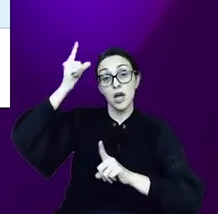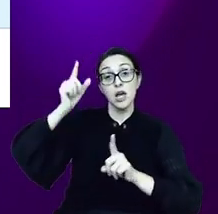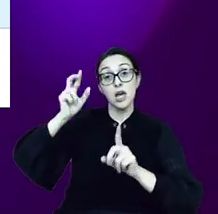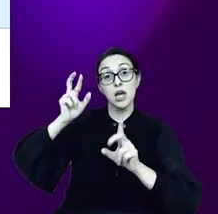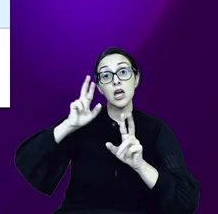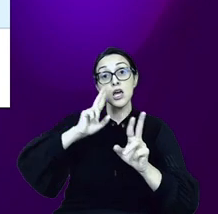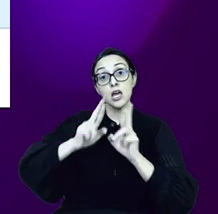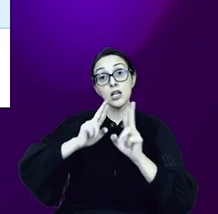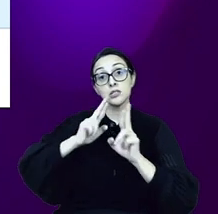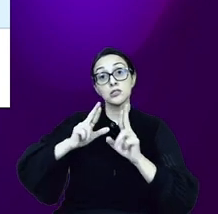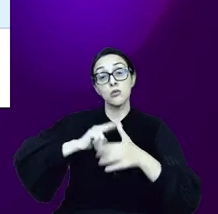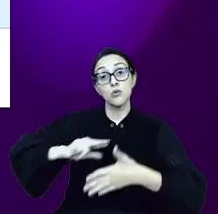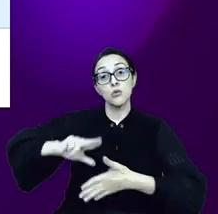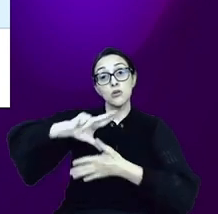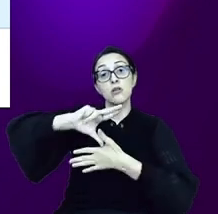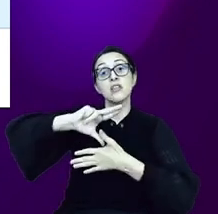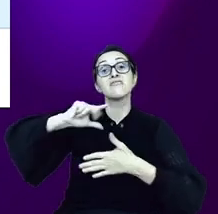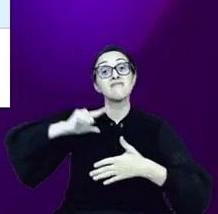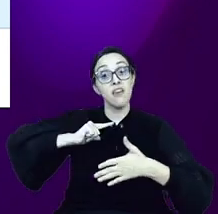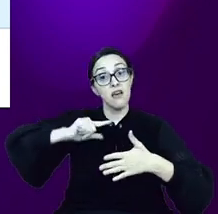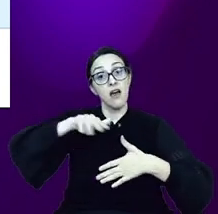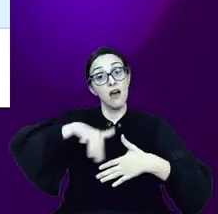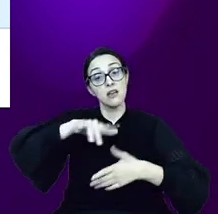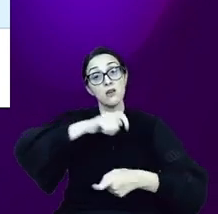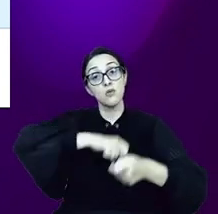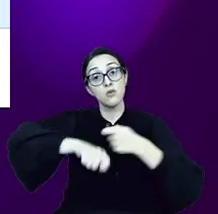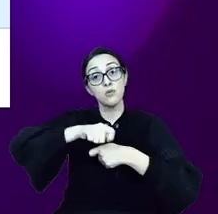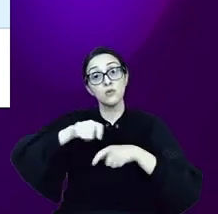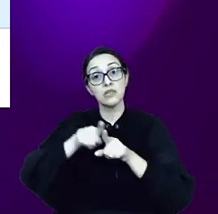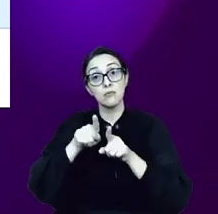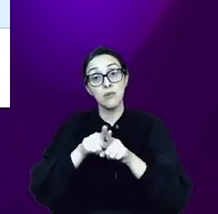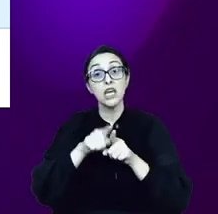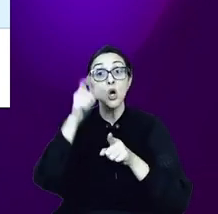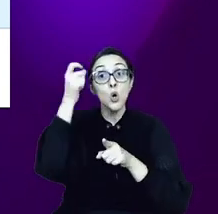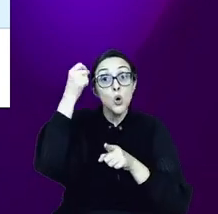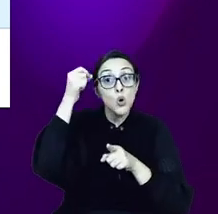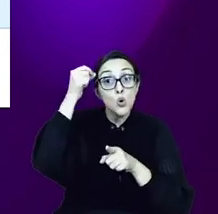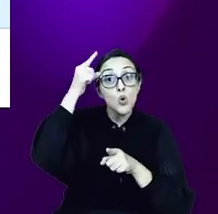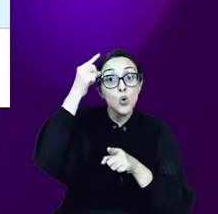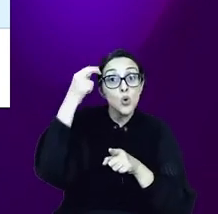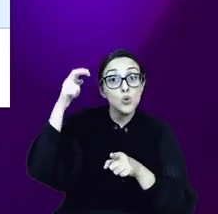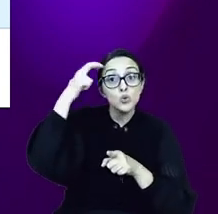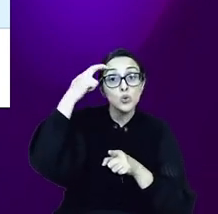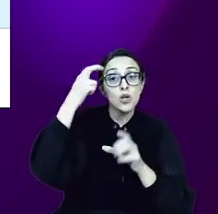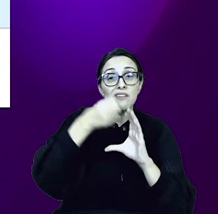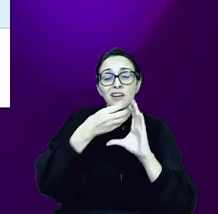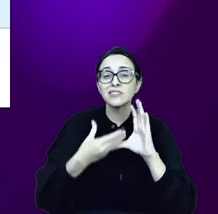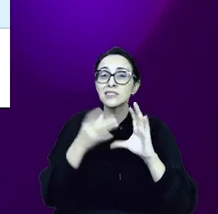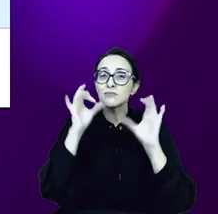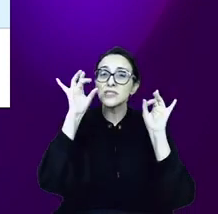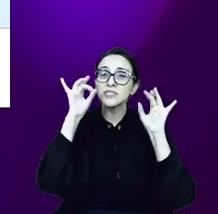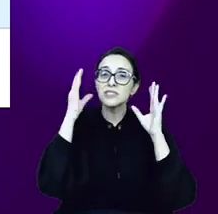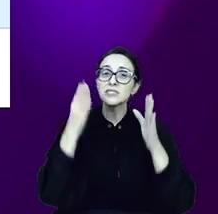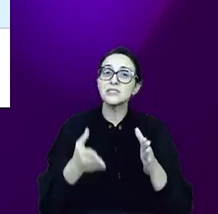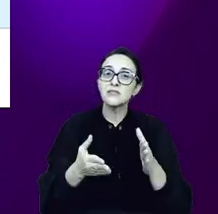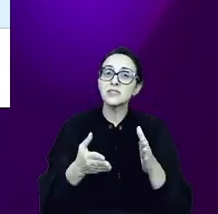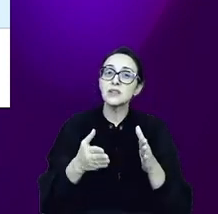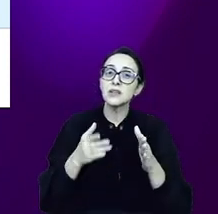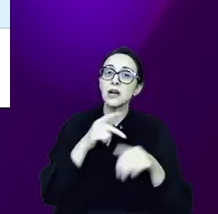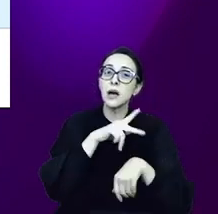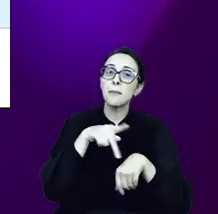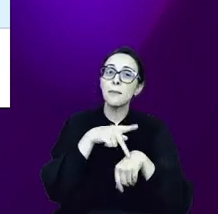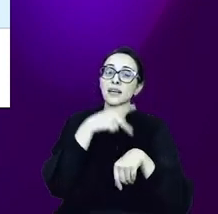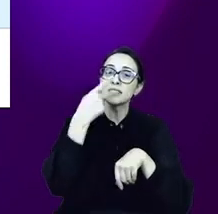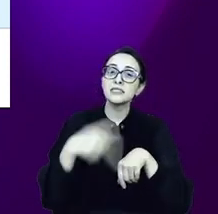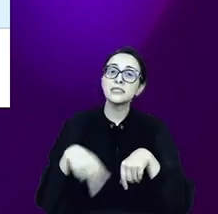na América Latina, com aspectos econômicos, mas também aspectos culturais, e também uma característica muito específica, particularmente nos países